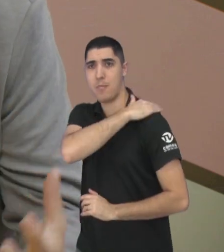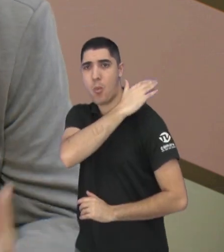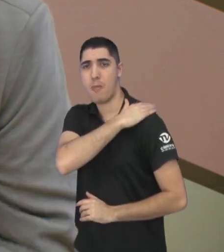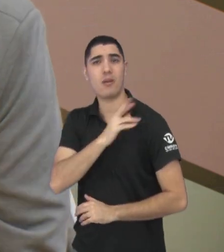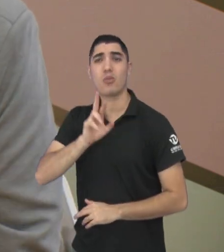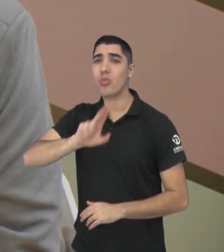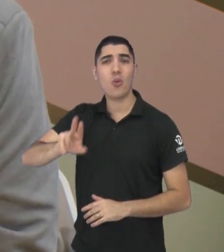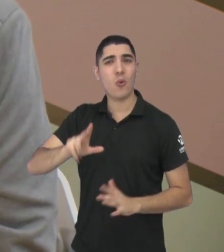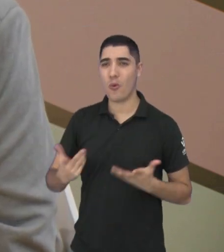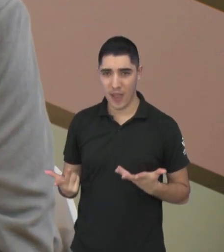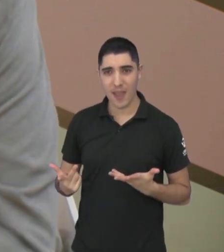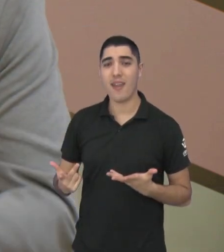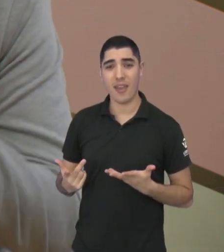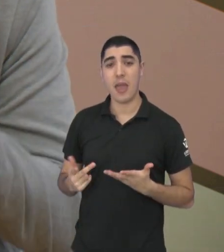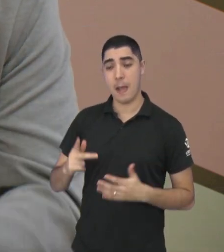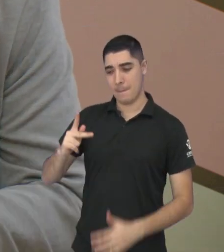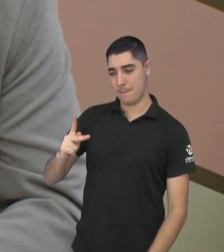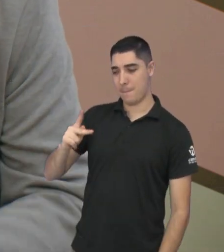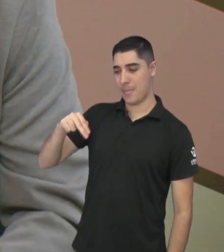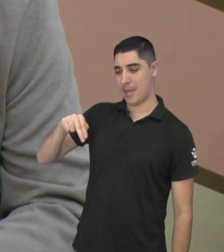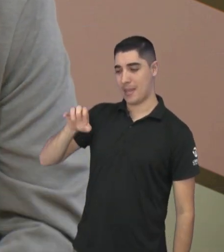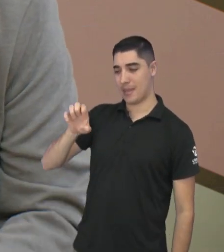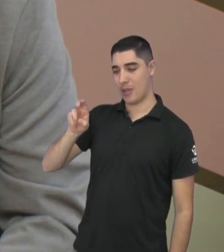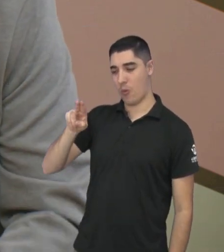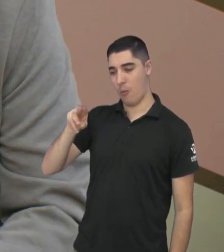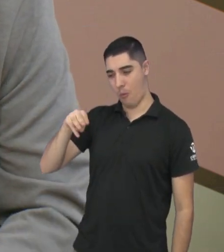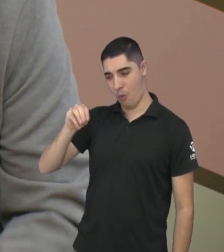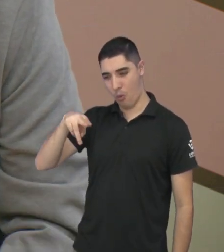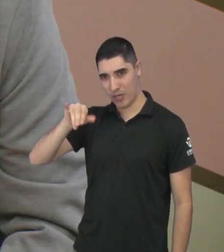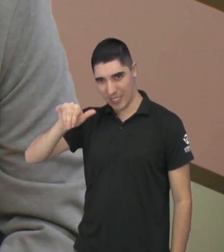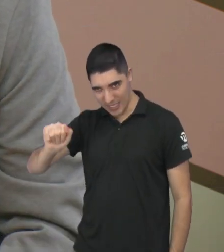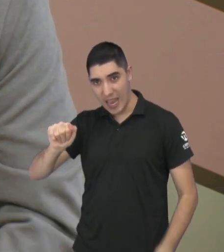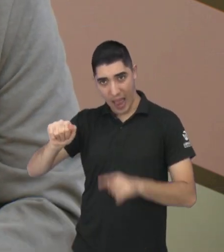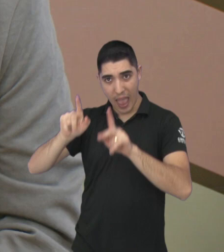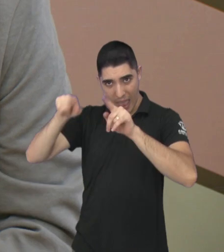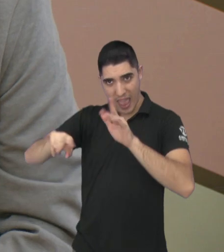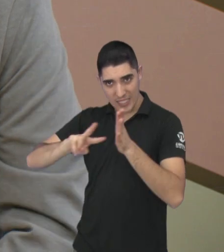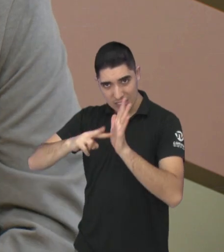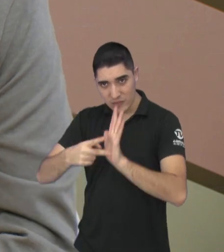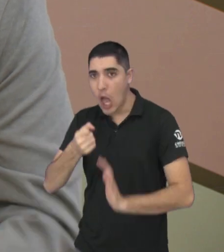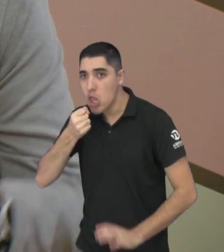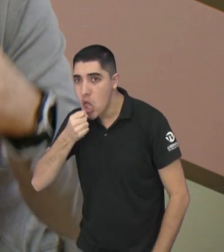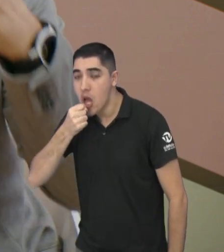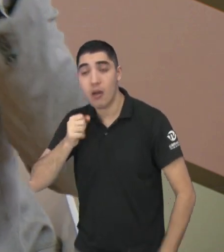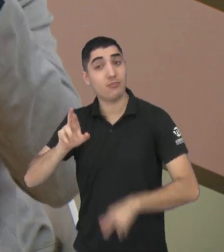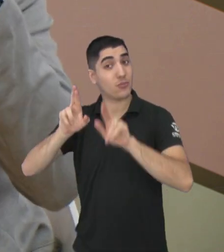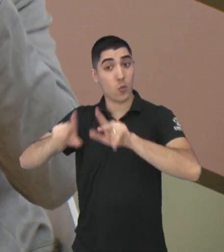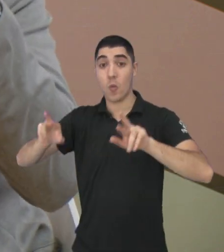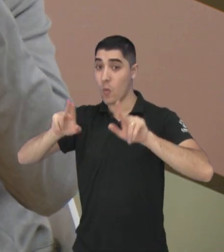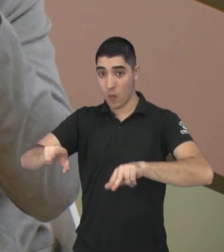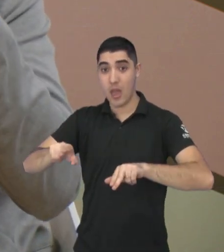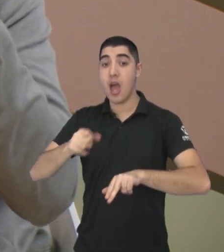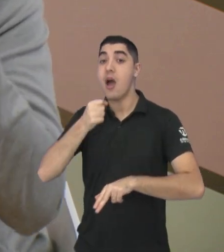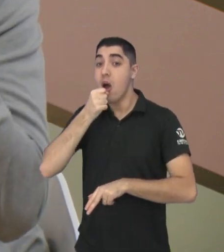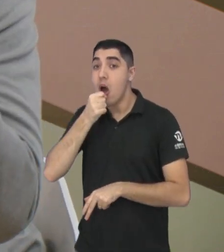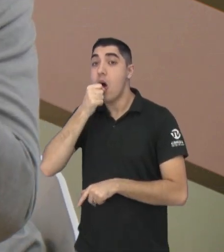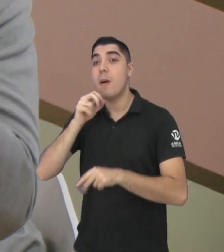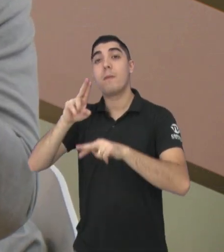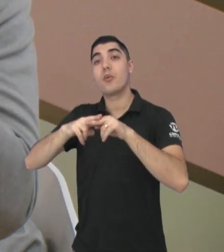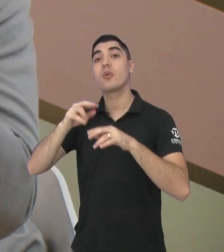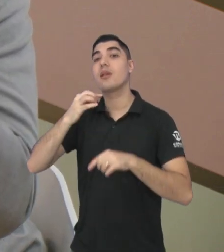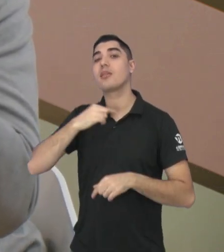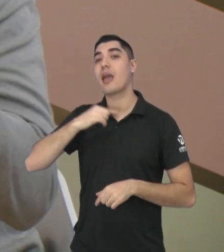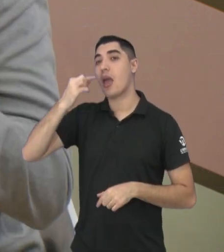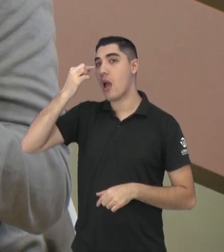é tosse. Pneumonia não tem nada a ver com tosse. Tosse tem a ver com as vias aéreas